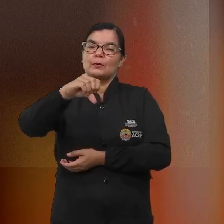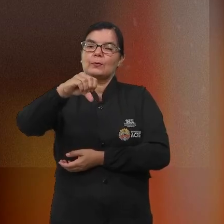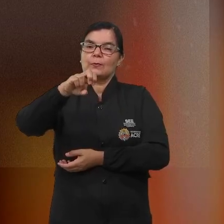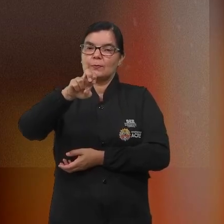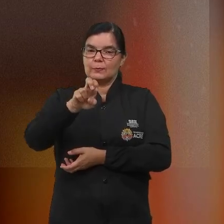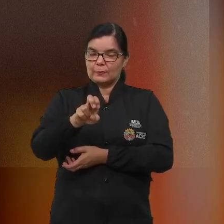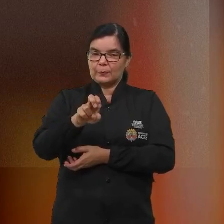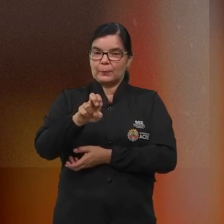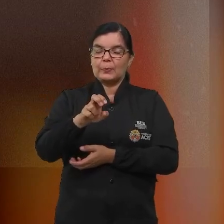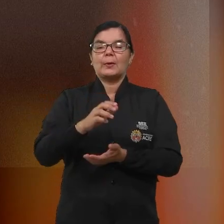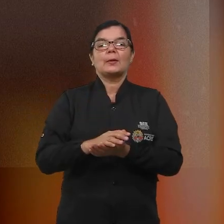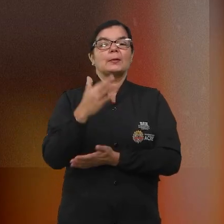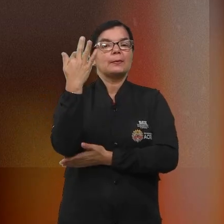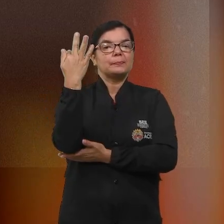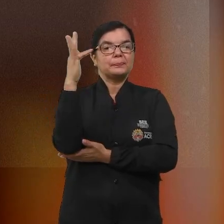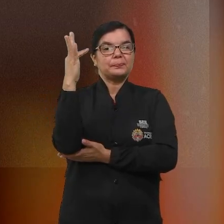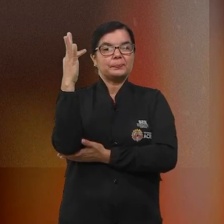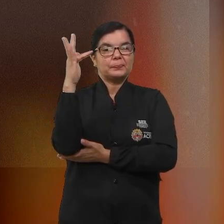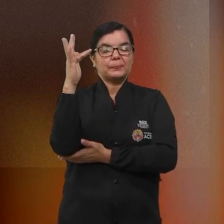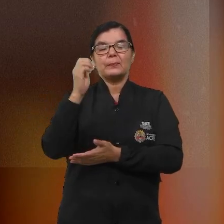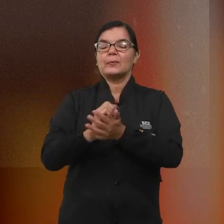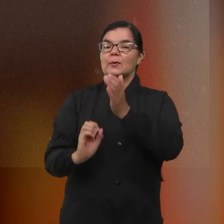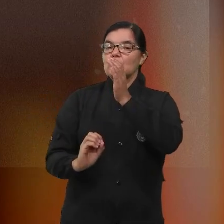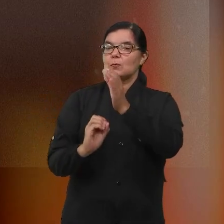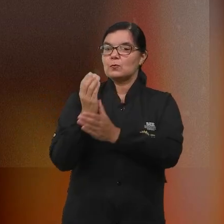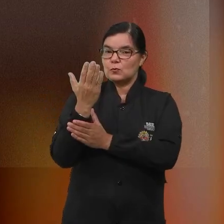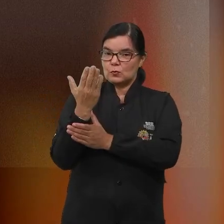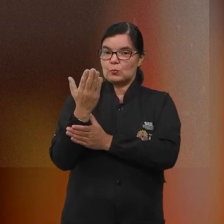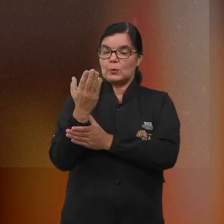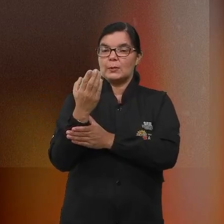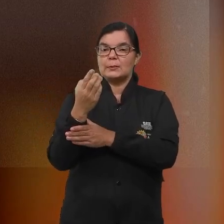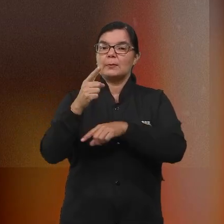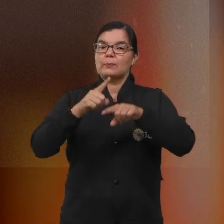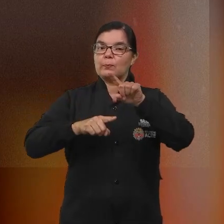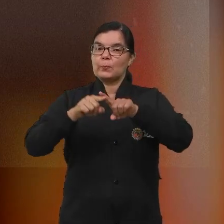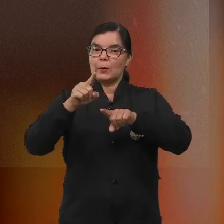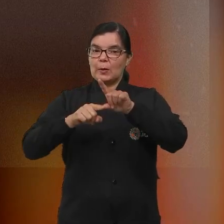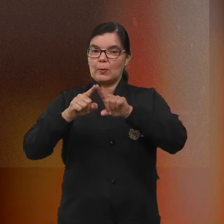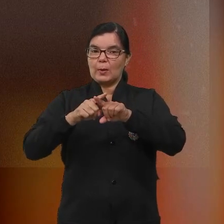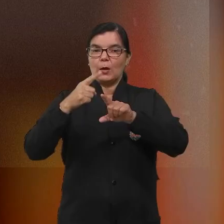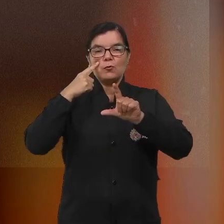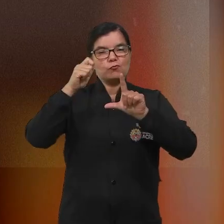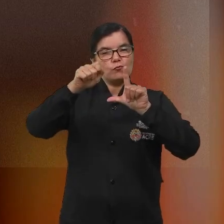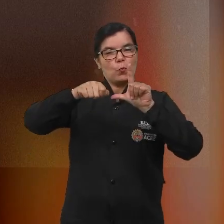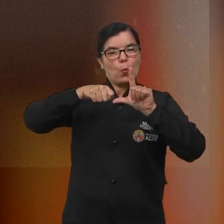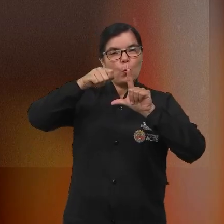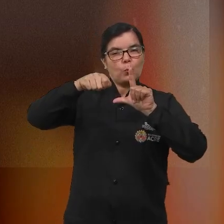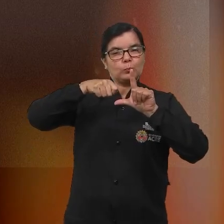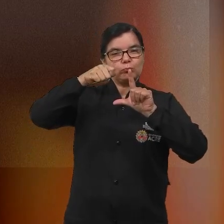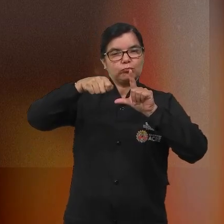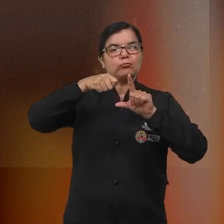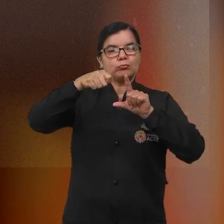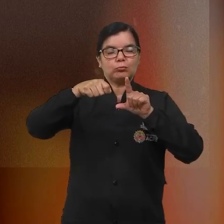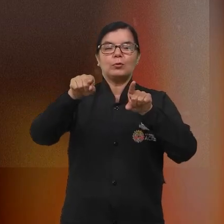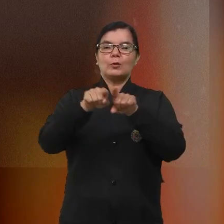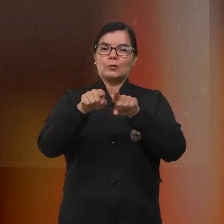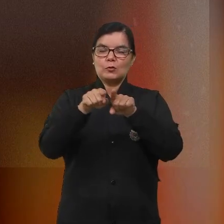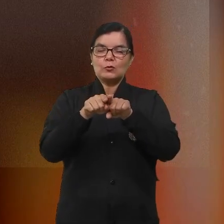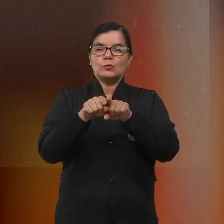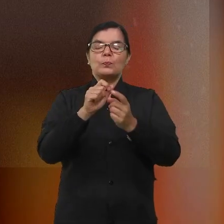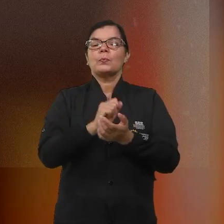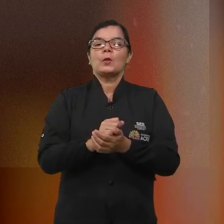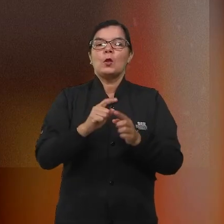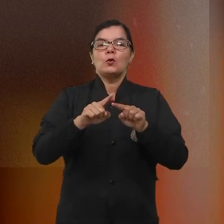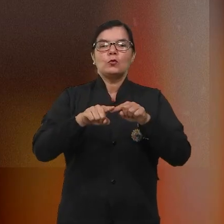1895, lá na França. Então, eles criaram esse equipamento capaz de filmar, de projetar as